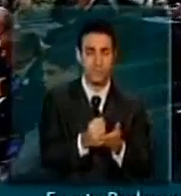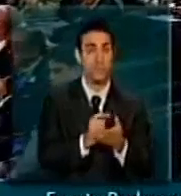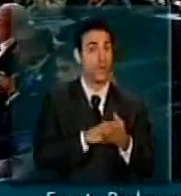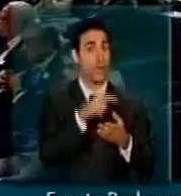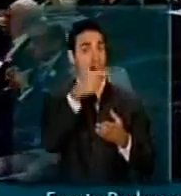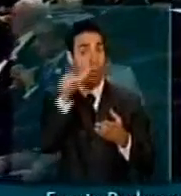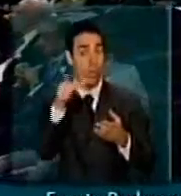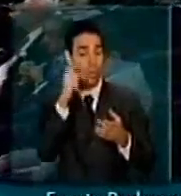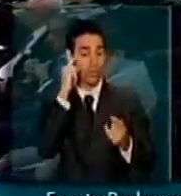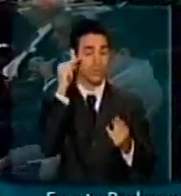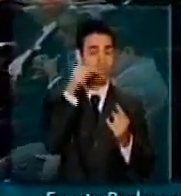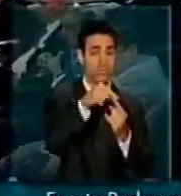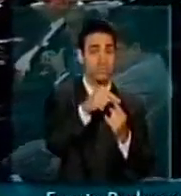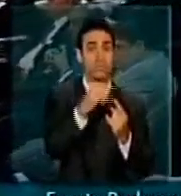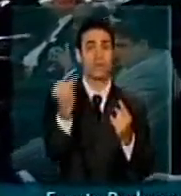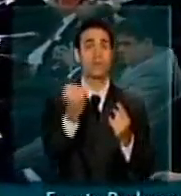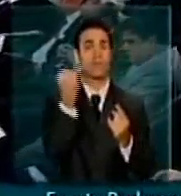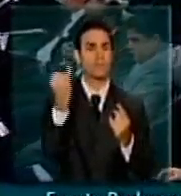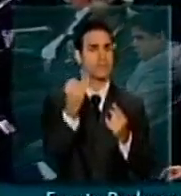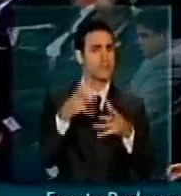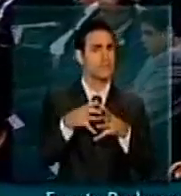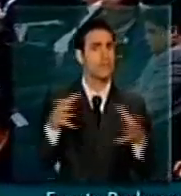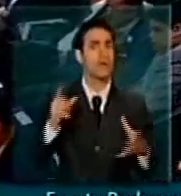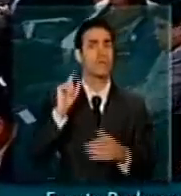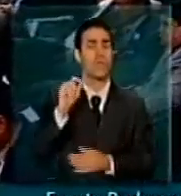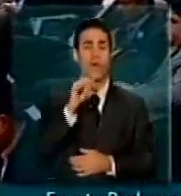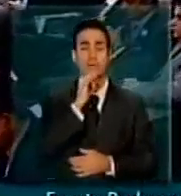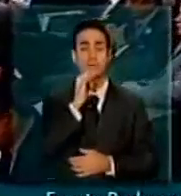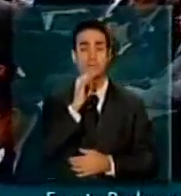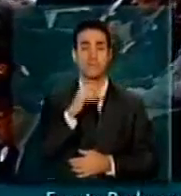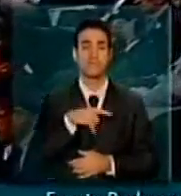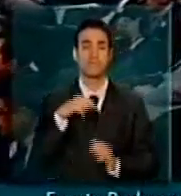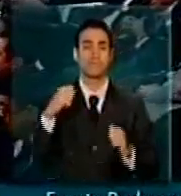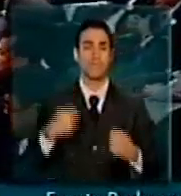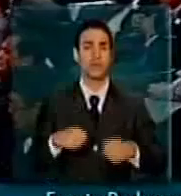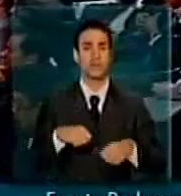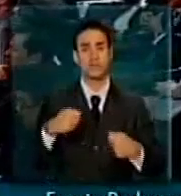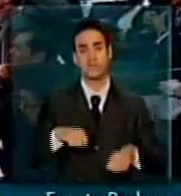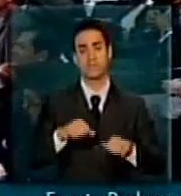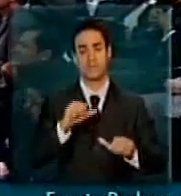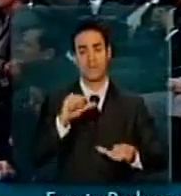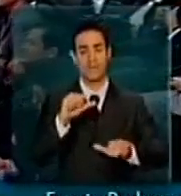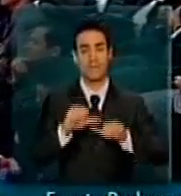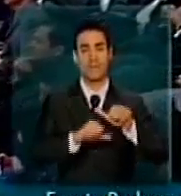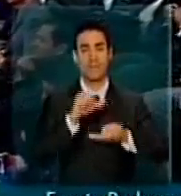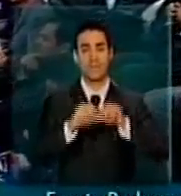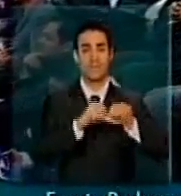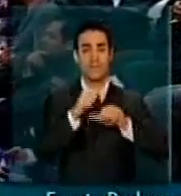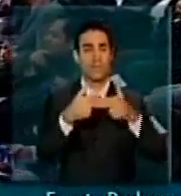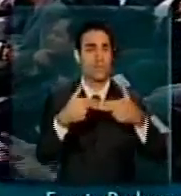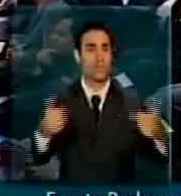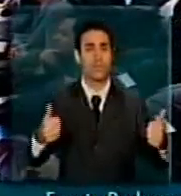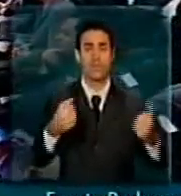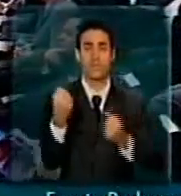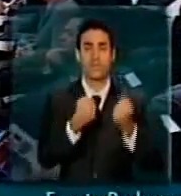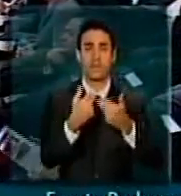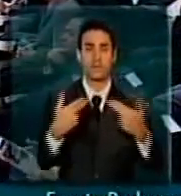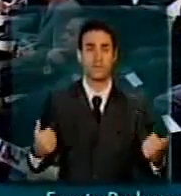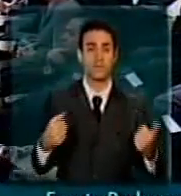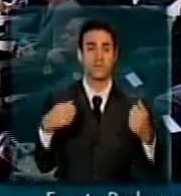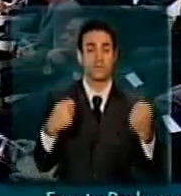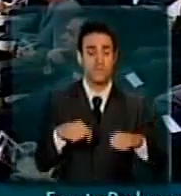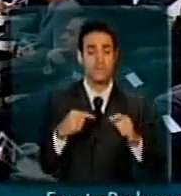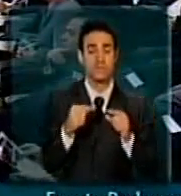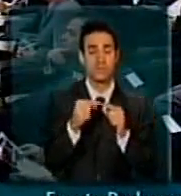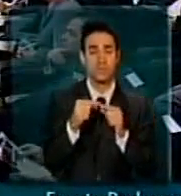desafio gigantesco para enfrentar: alterar o perfil de nossa matriz de transportes em sintonia com os problemas ambientais e